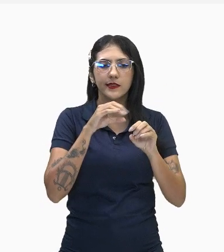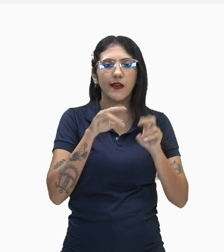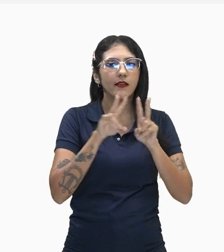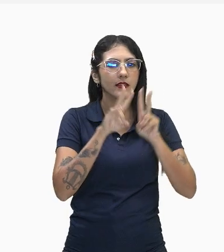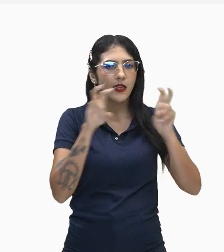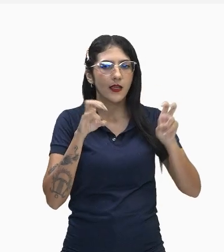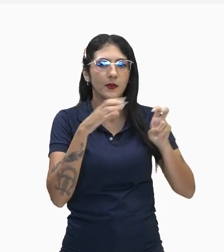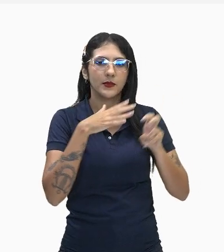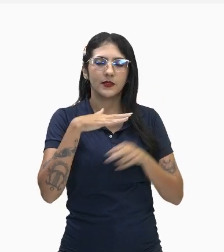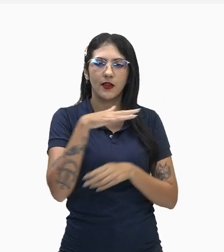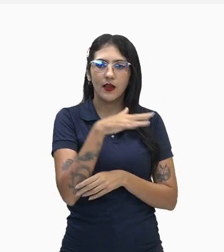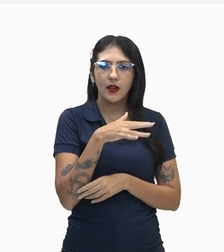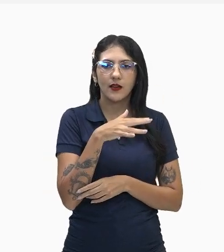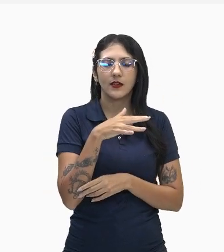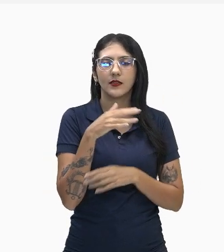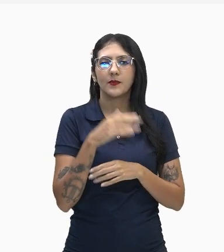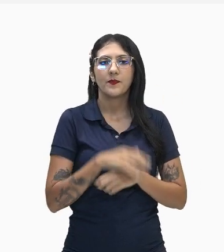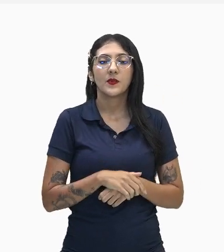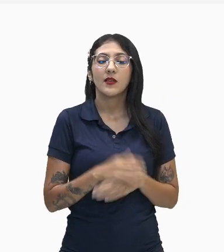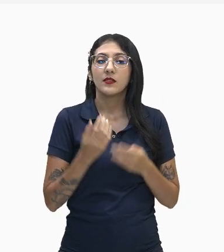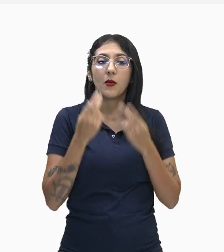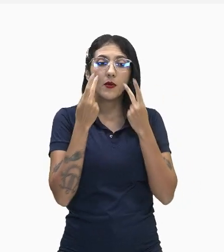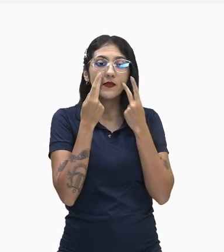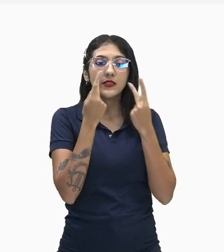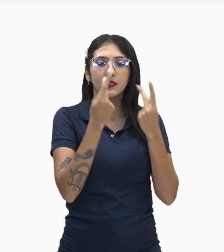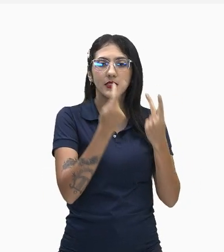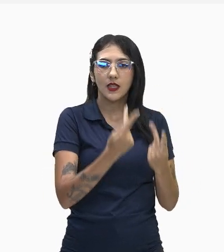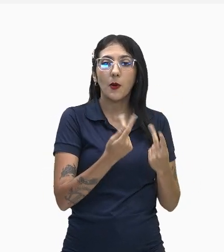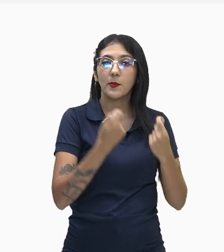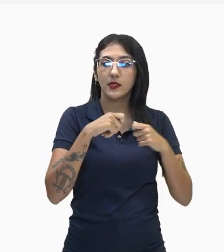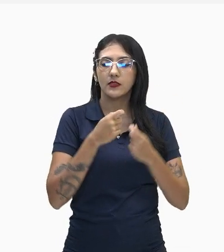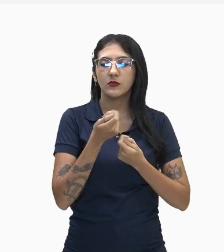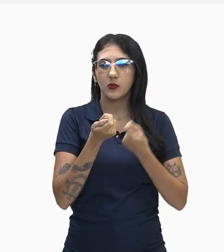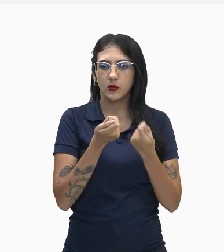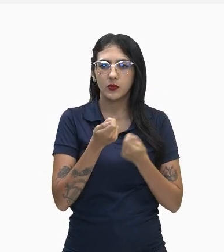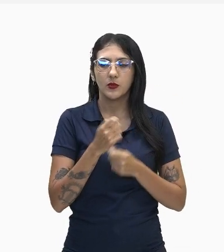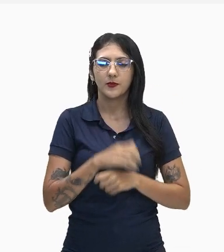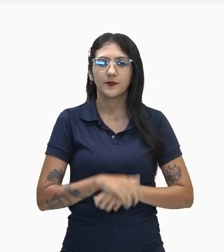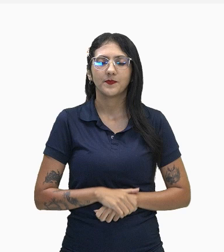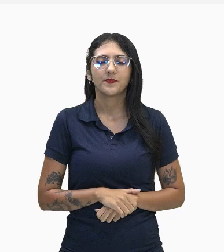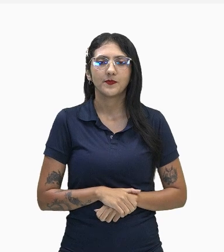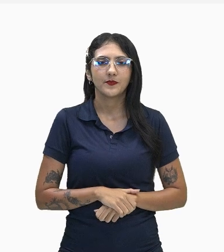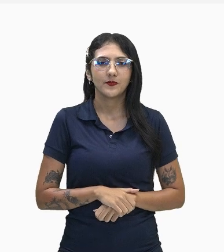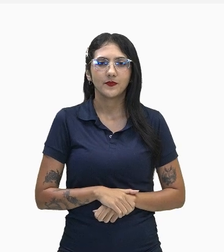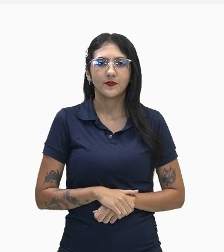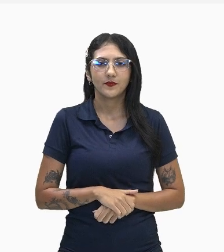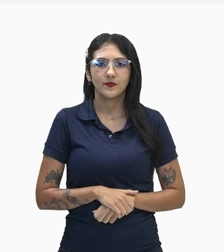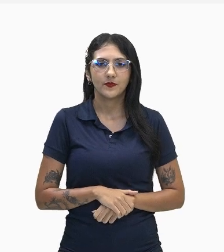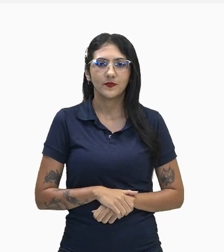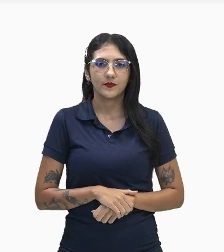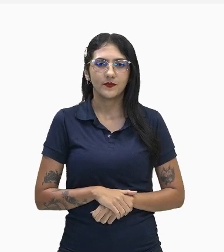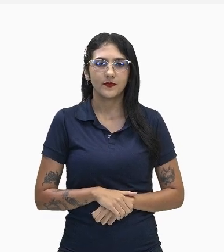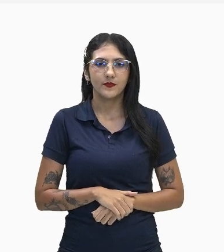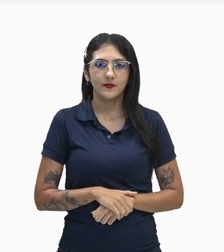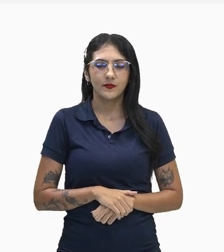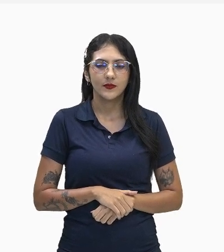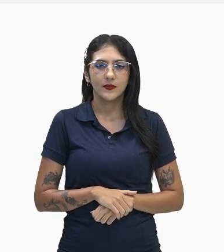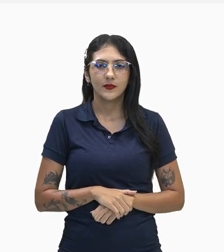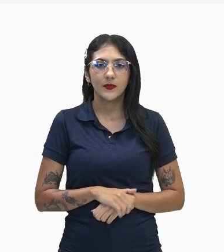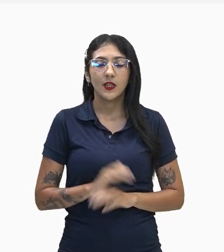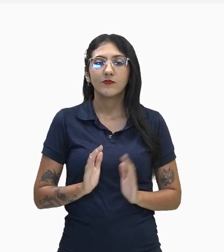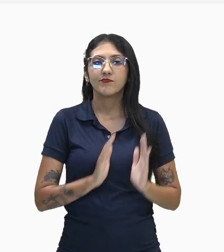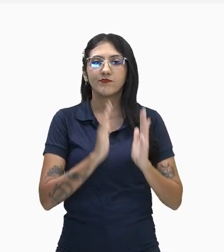ambiental, tá? Então, a visitação ela acontece ali de forma controlada. As unidades de conservação de